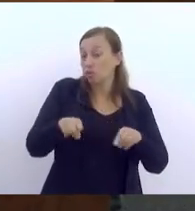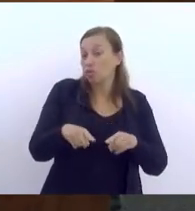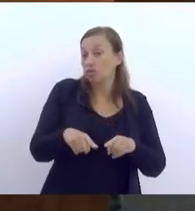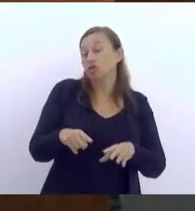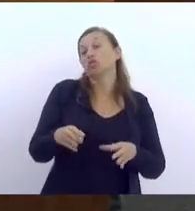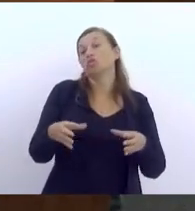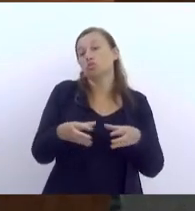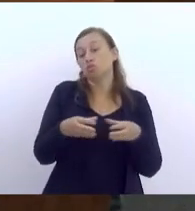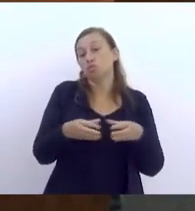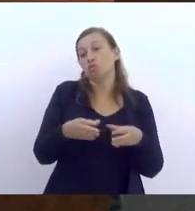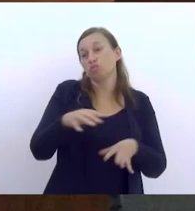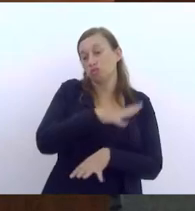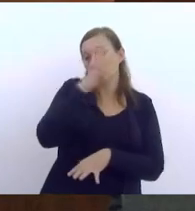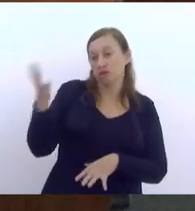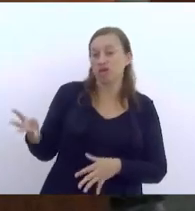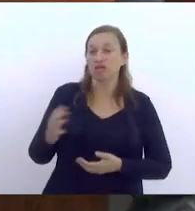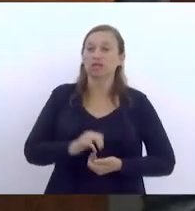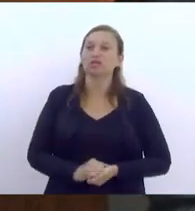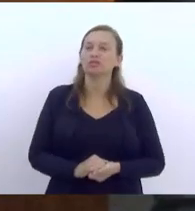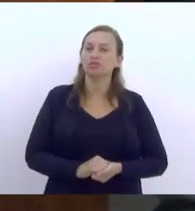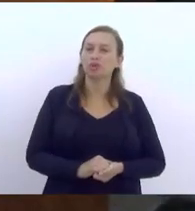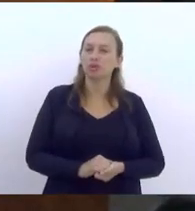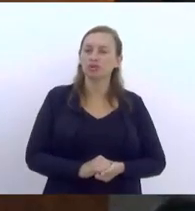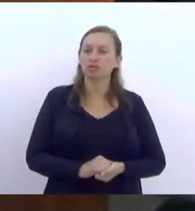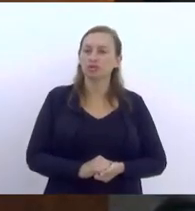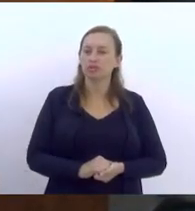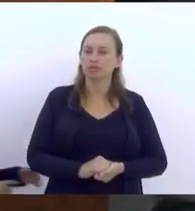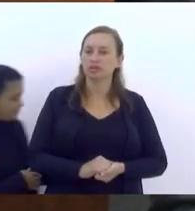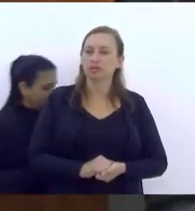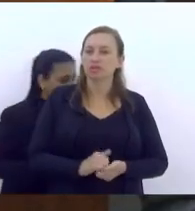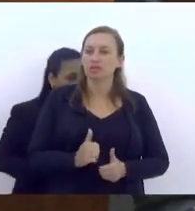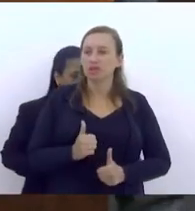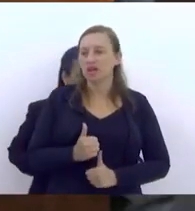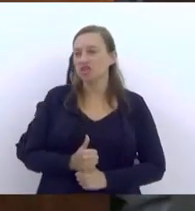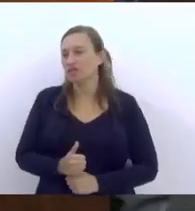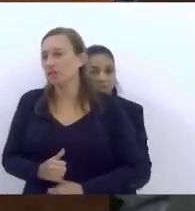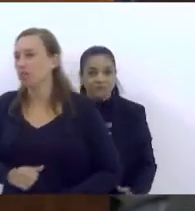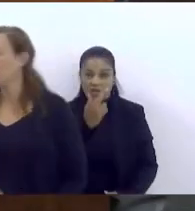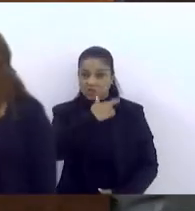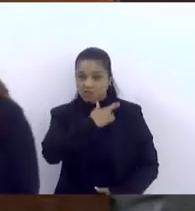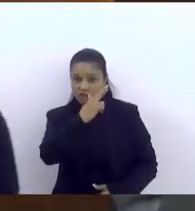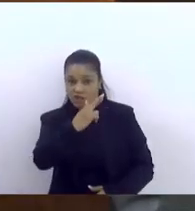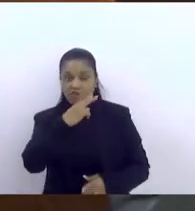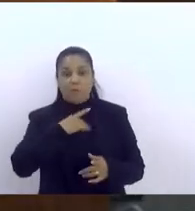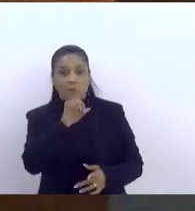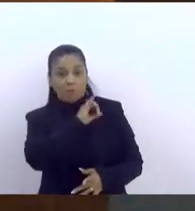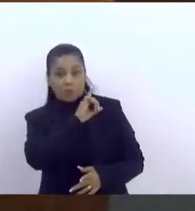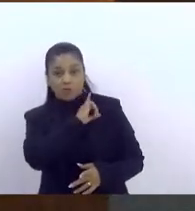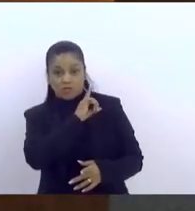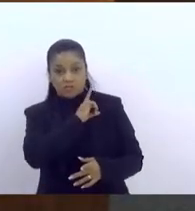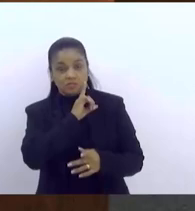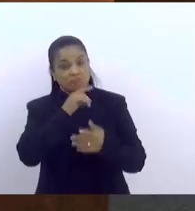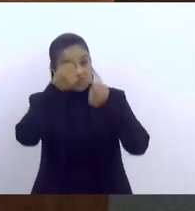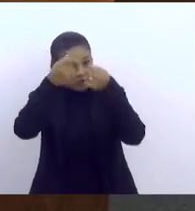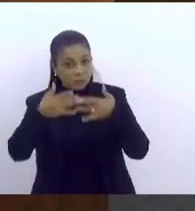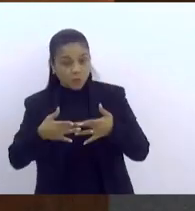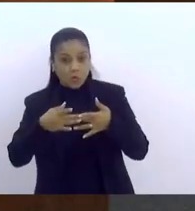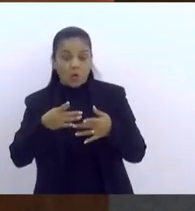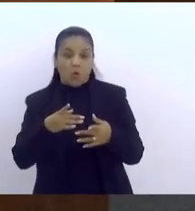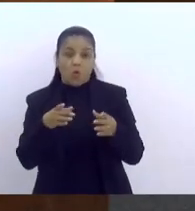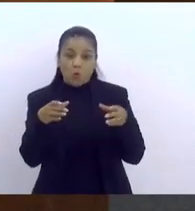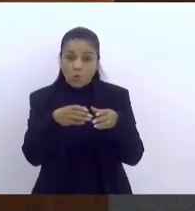mais transparente. A chefe de polícia da época veio aqui e falou: o Grupo Arco-Íris não foi implicado